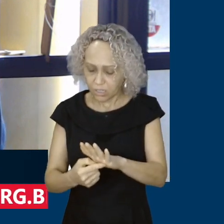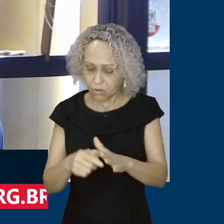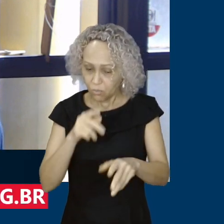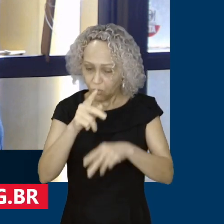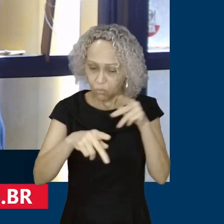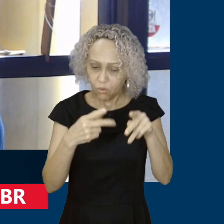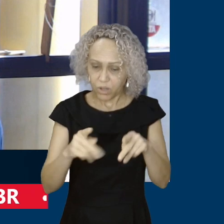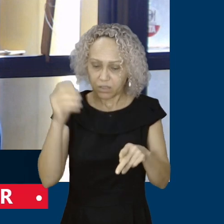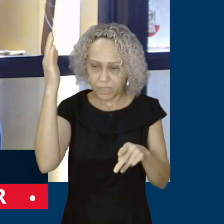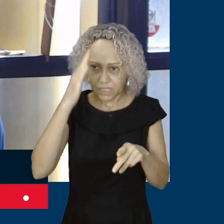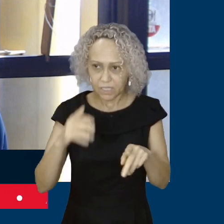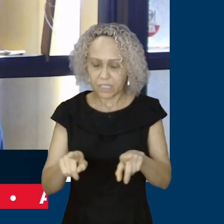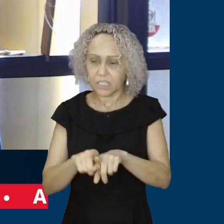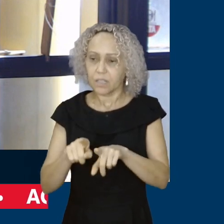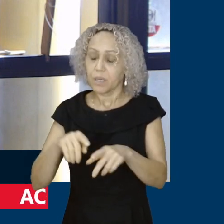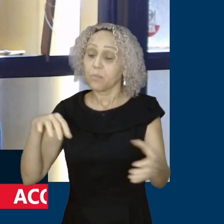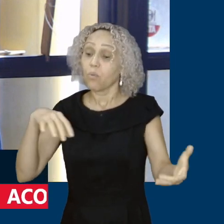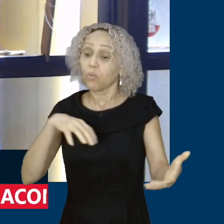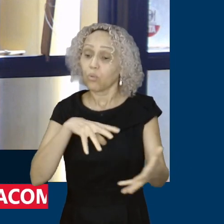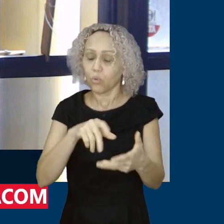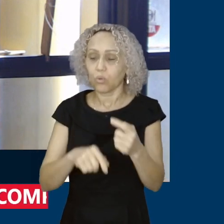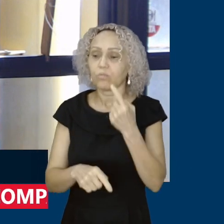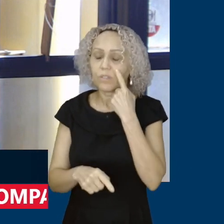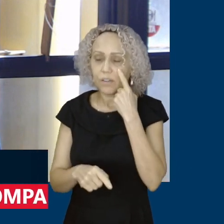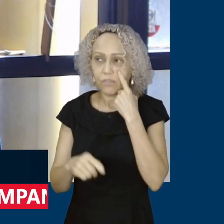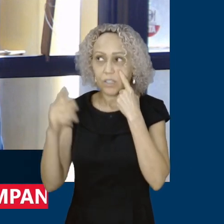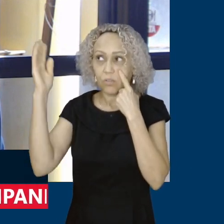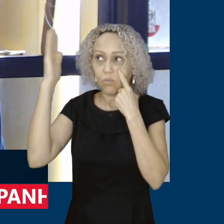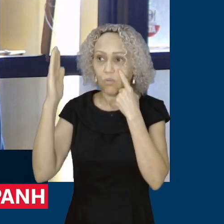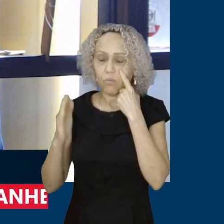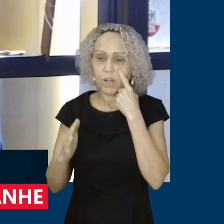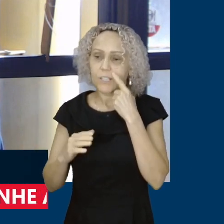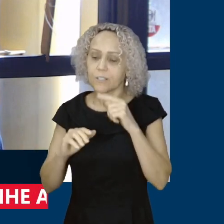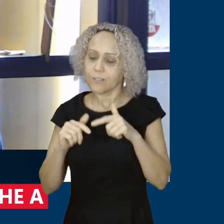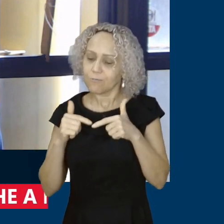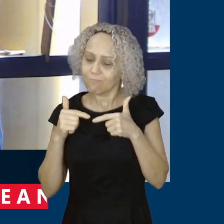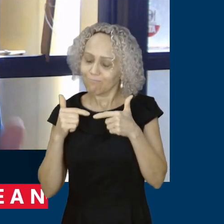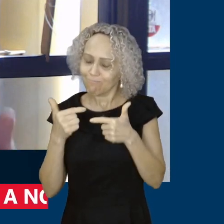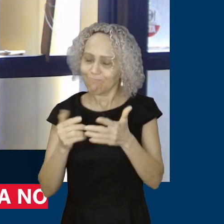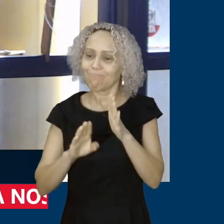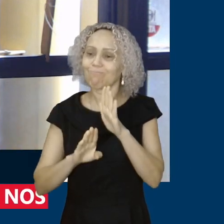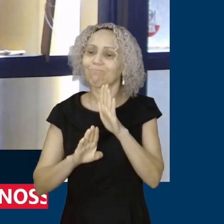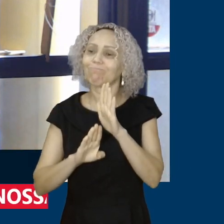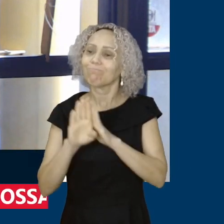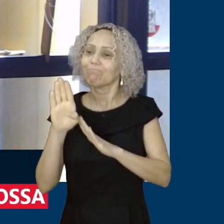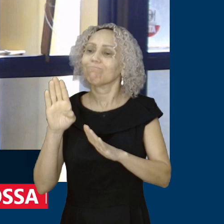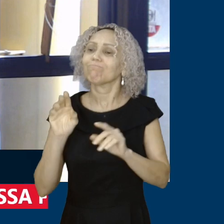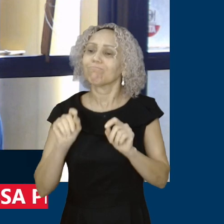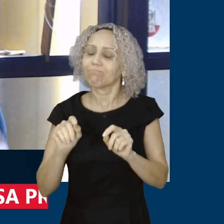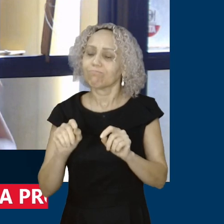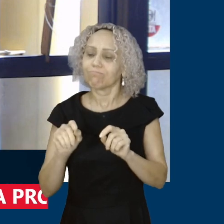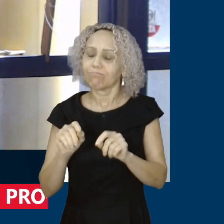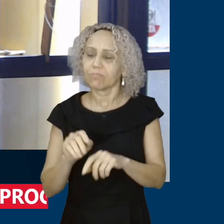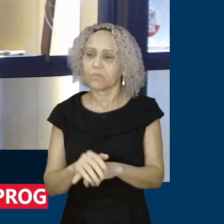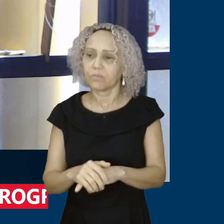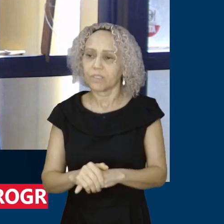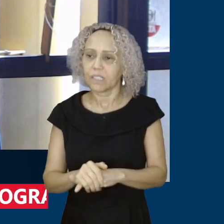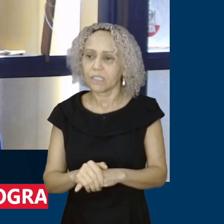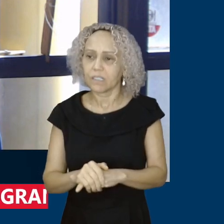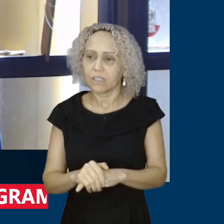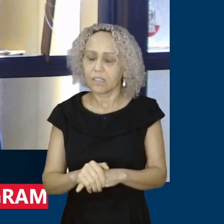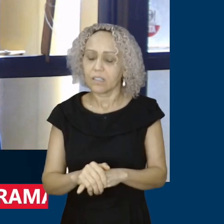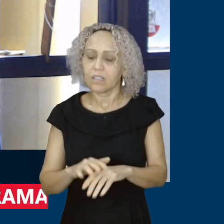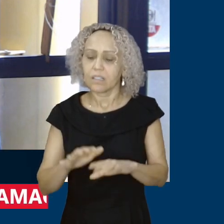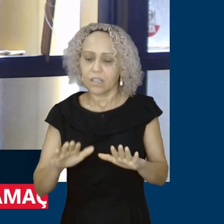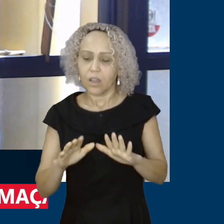nos investimentos. Então, na medida que coloca isso na centralidade do PAC, Então, sinaliza para o povo brasileiro,